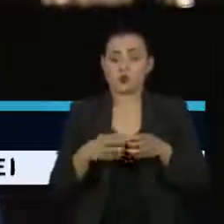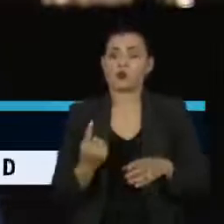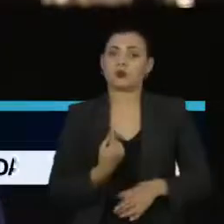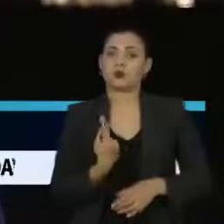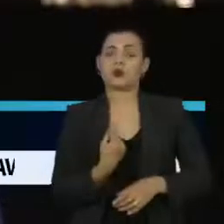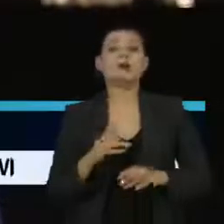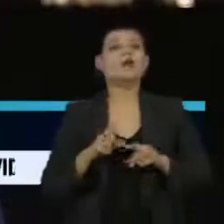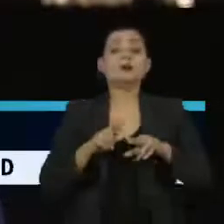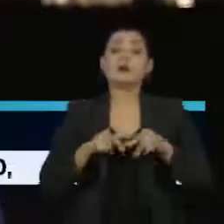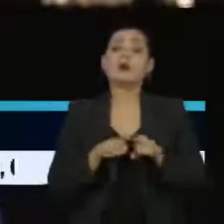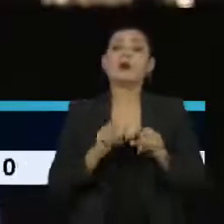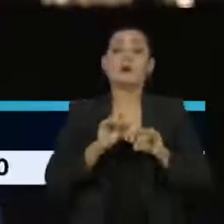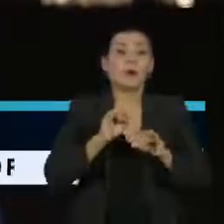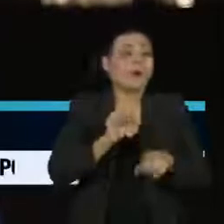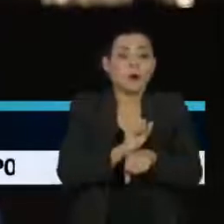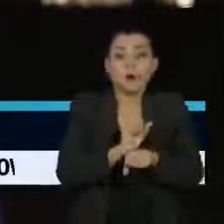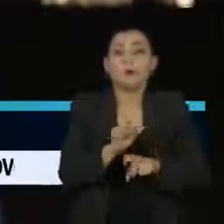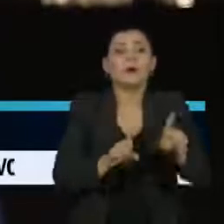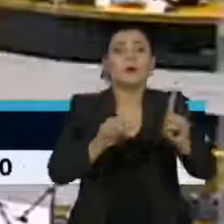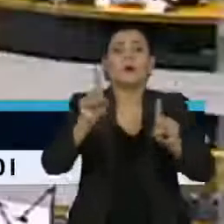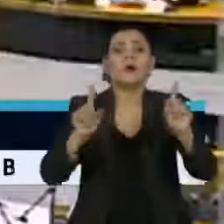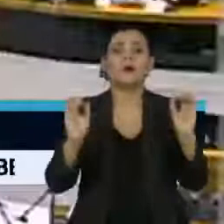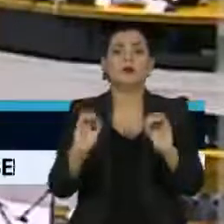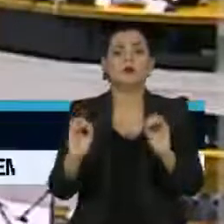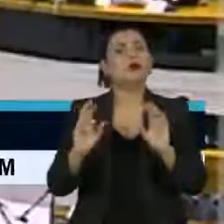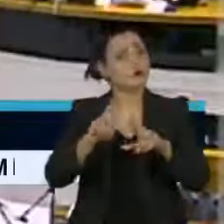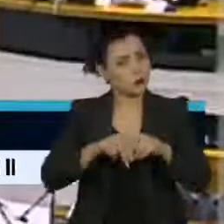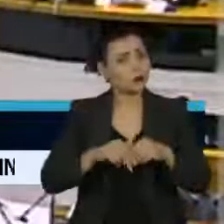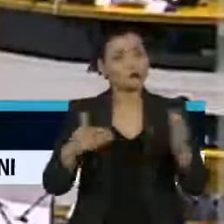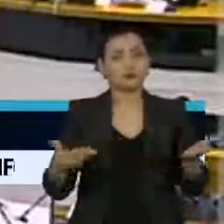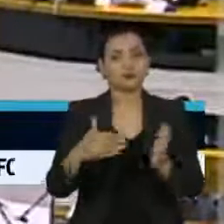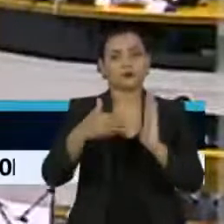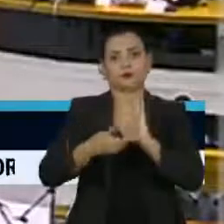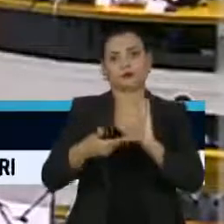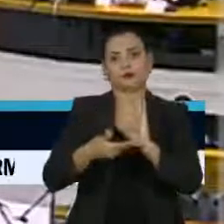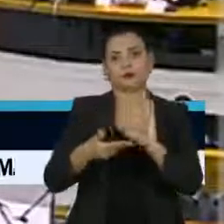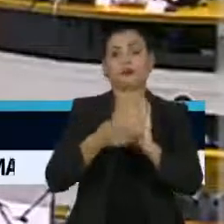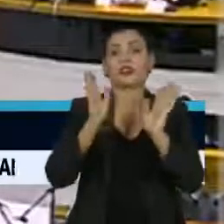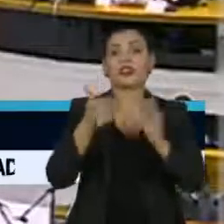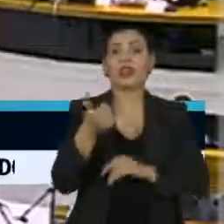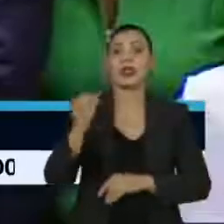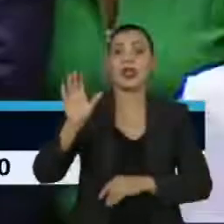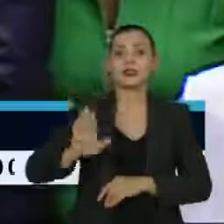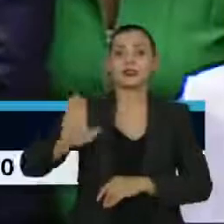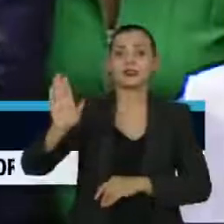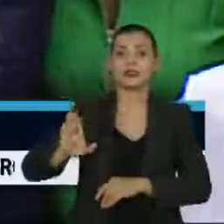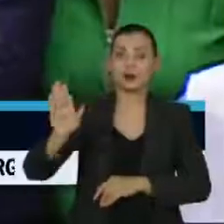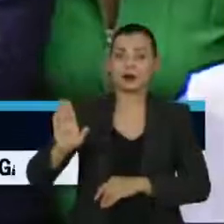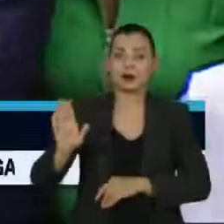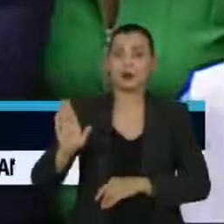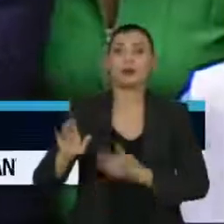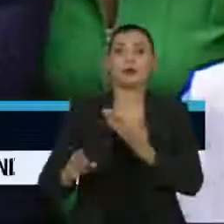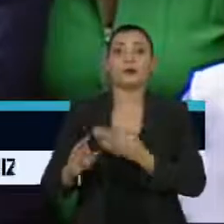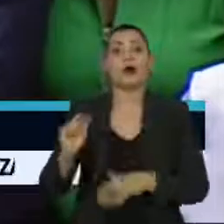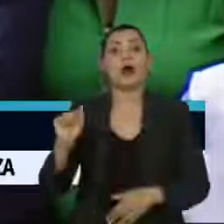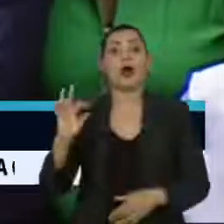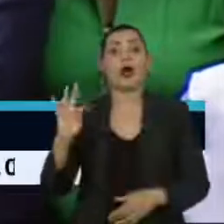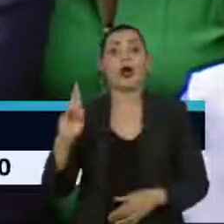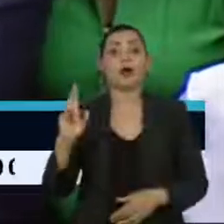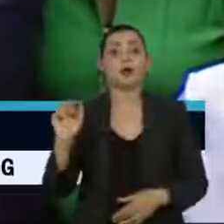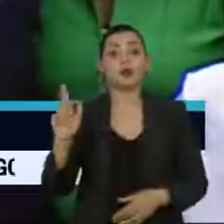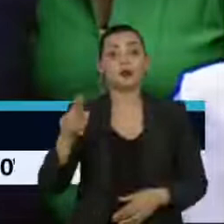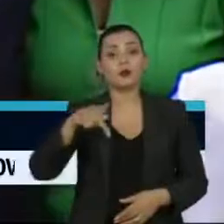nomes que até agora não despontavam como fortes concorrentes. Na Câmara já são mais de 10 pré-candidatos. Entre eles, Arthur Lira, do